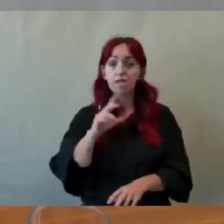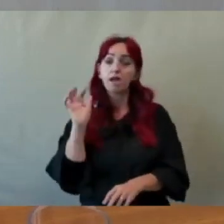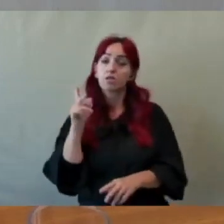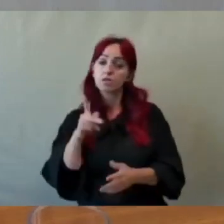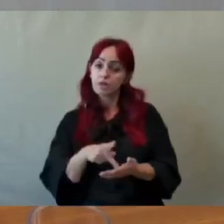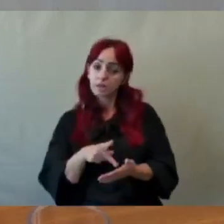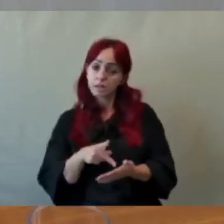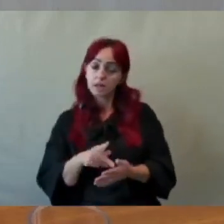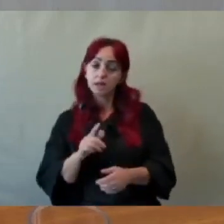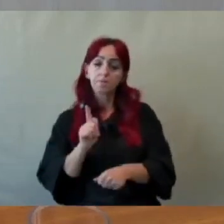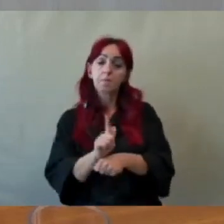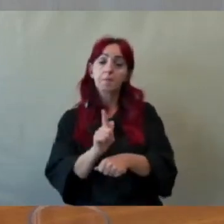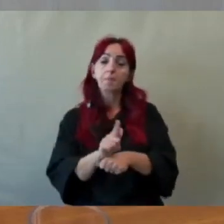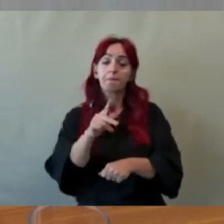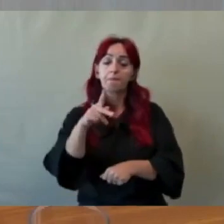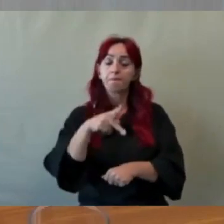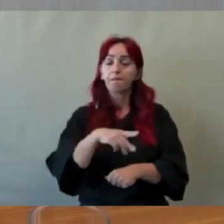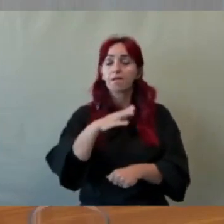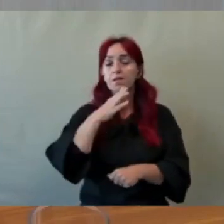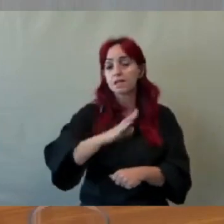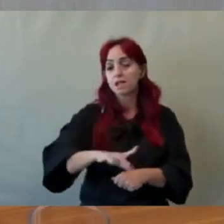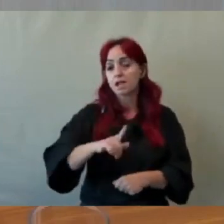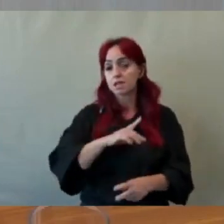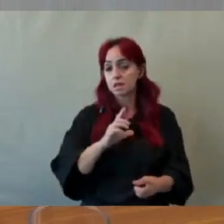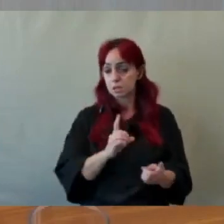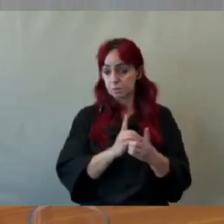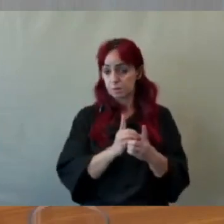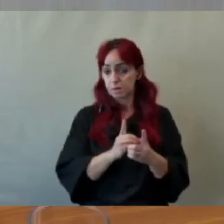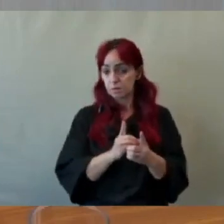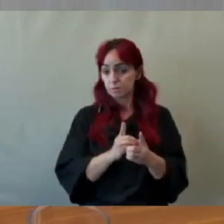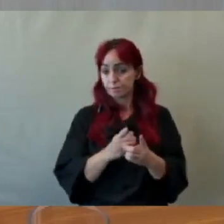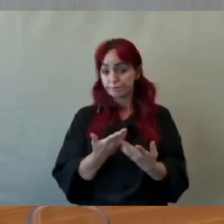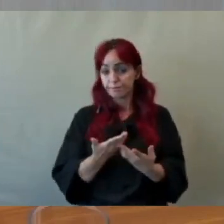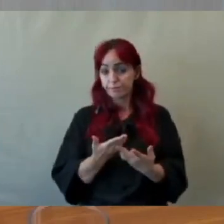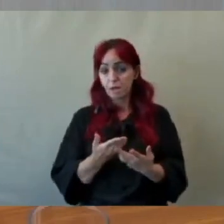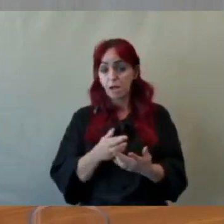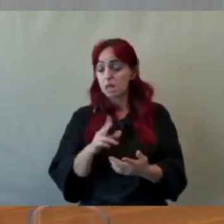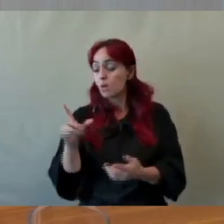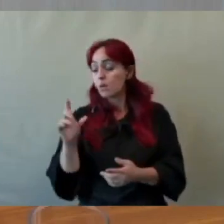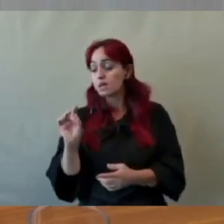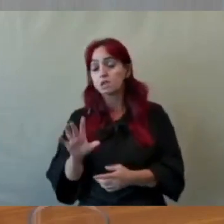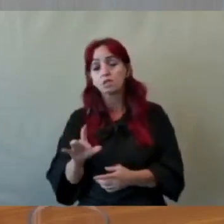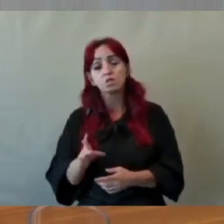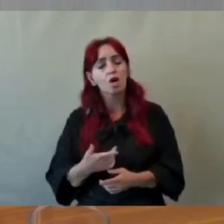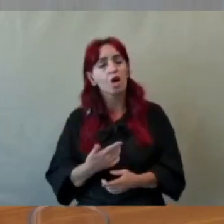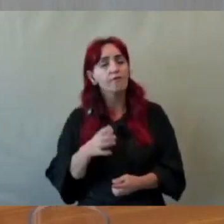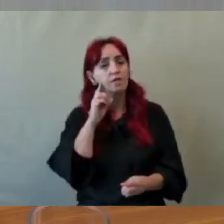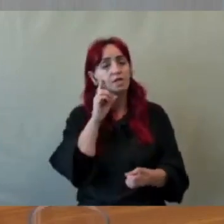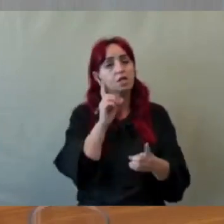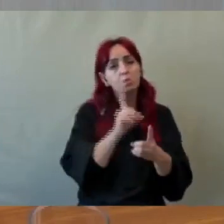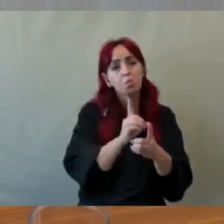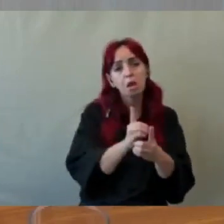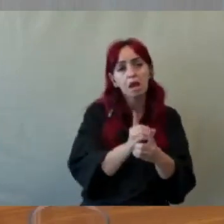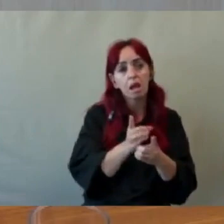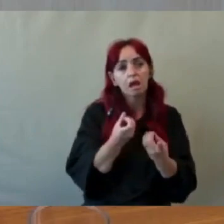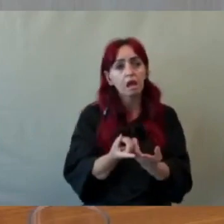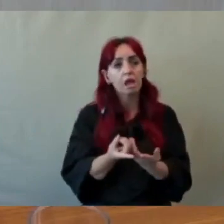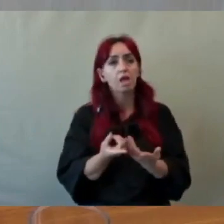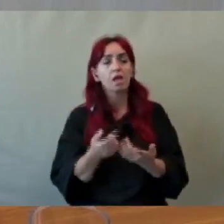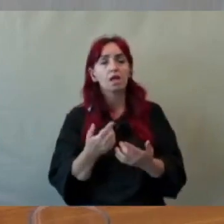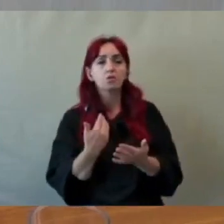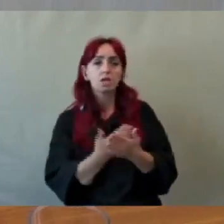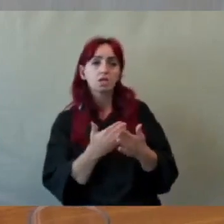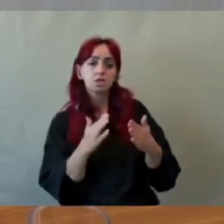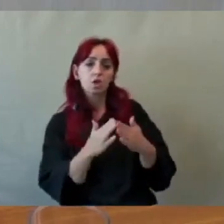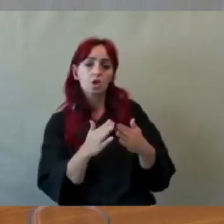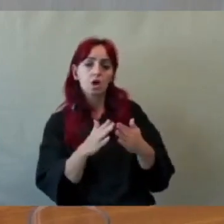essas crianças que elas sejam atendidas? Não basta somente a gente fazer o atendimento, né, as obras nas escolas, para que